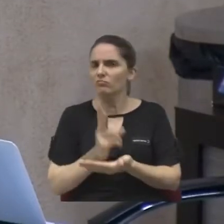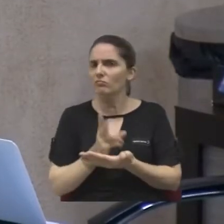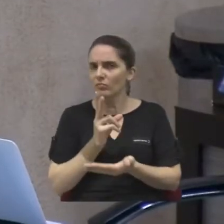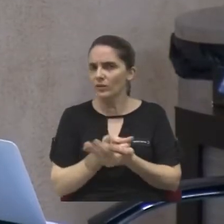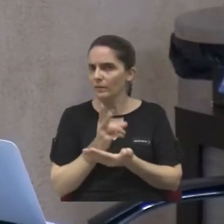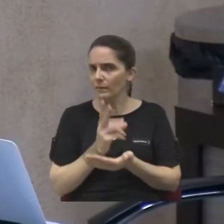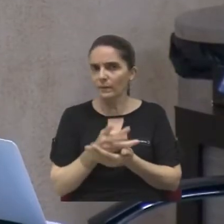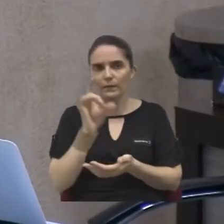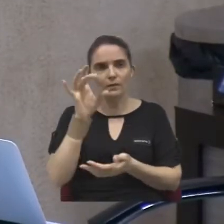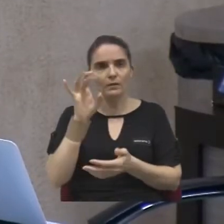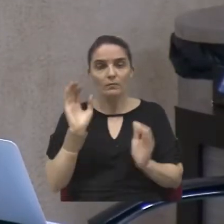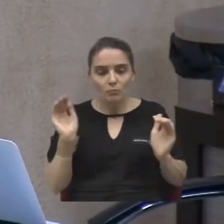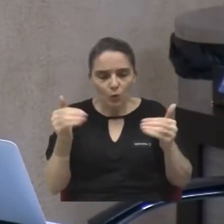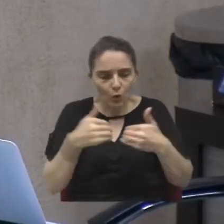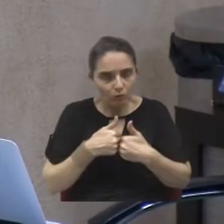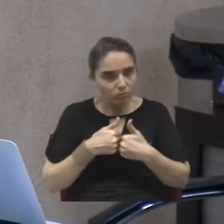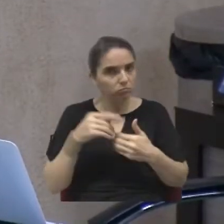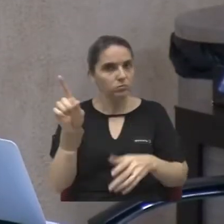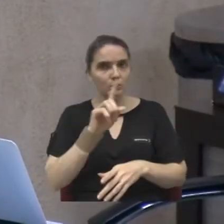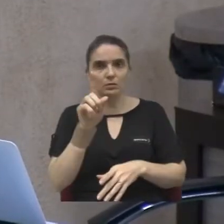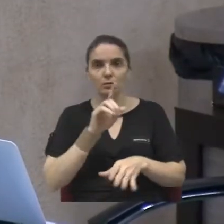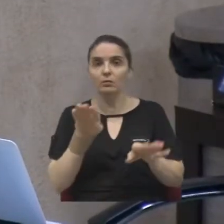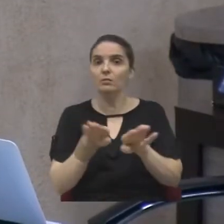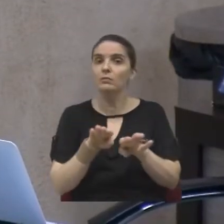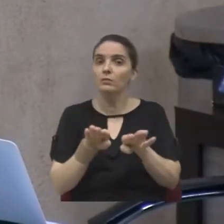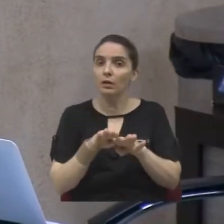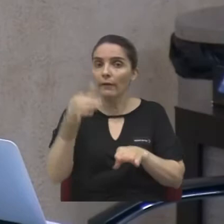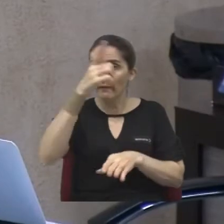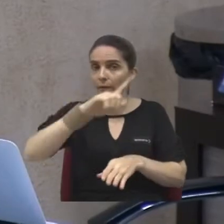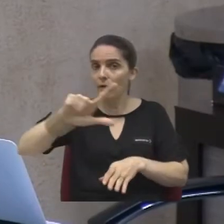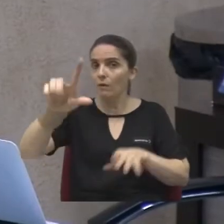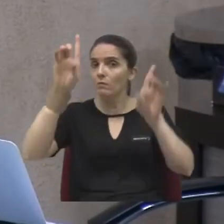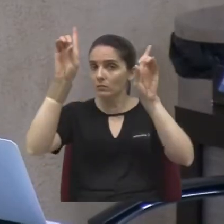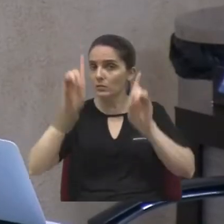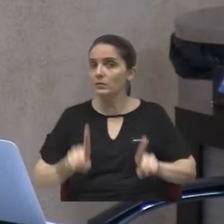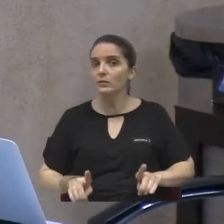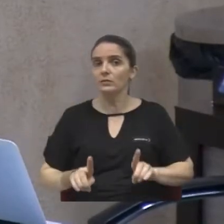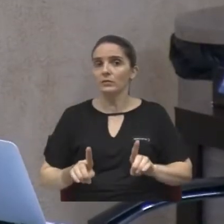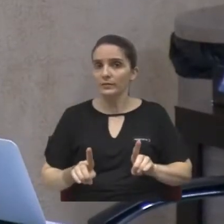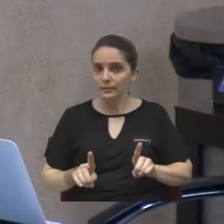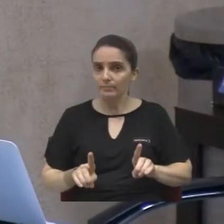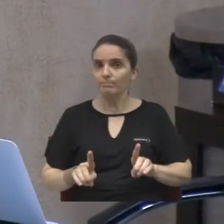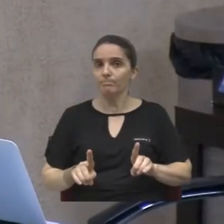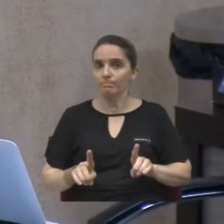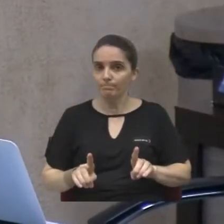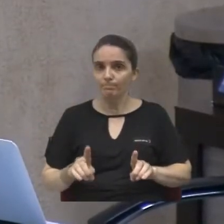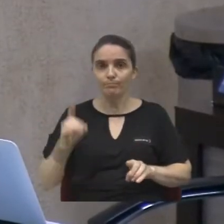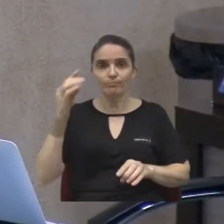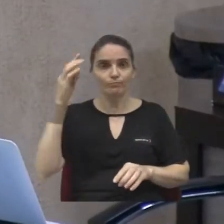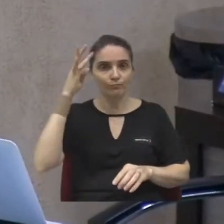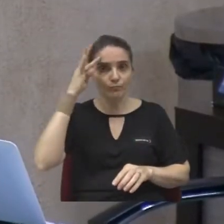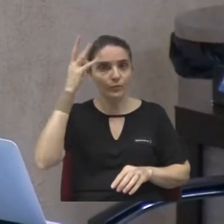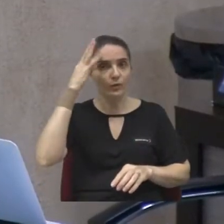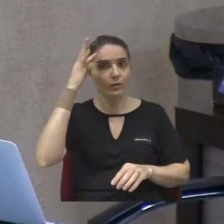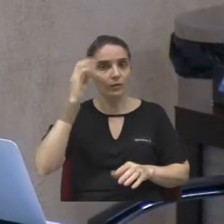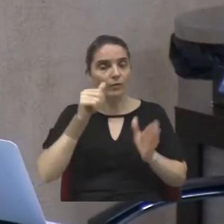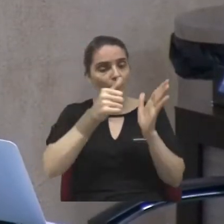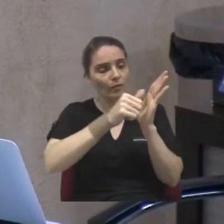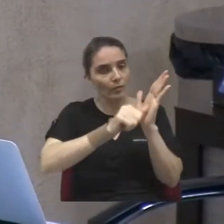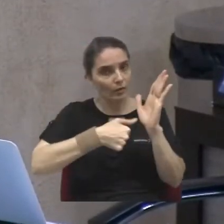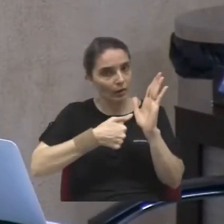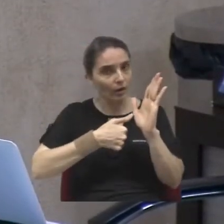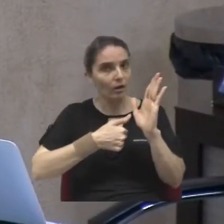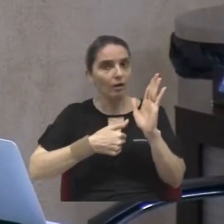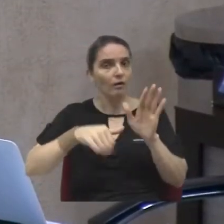TEA, mas com relação também a outras deficiências, intelectual, síndrome de Down, entre outras, nós